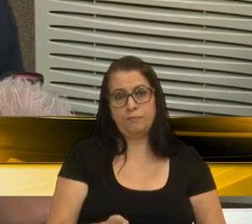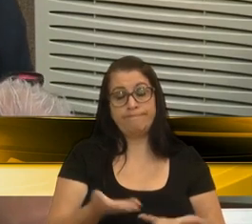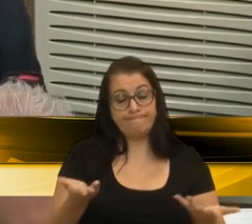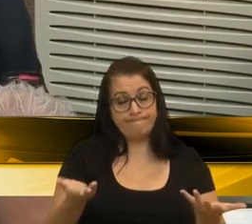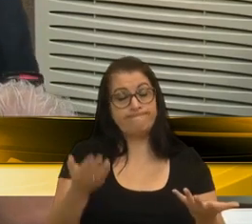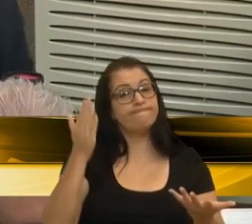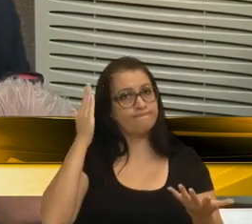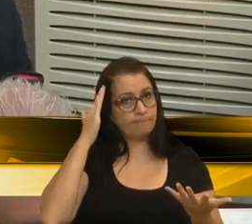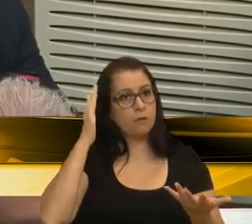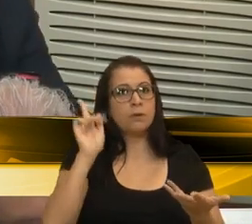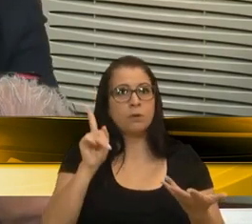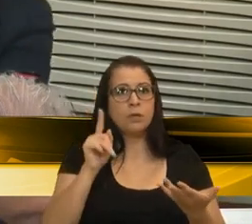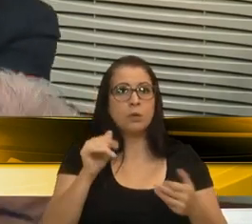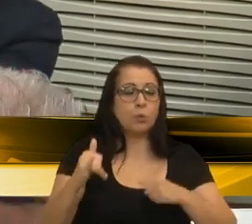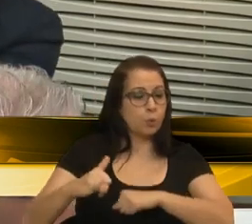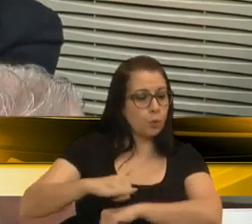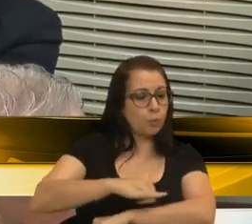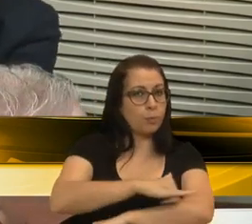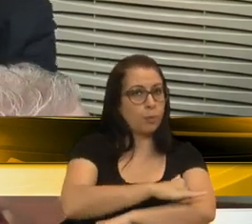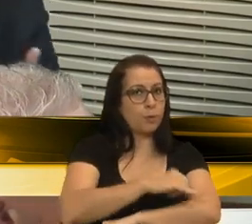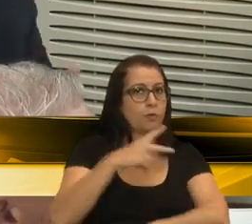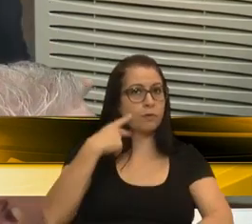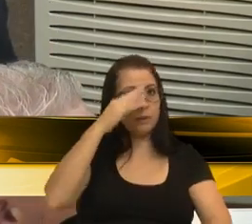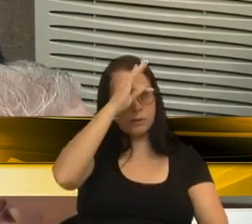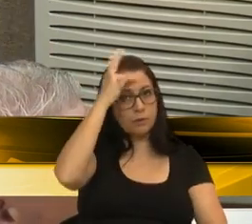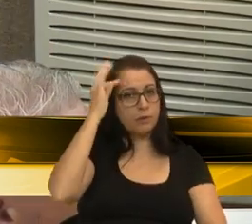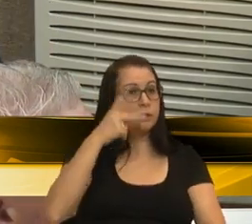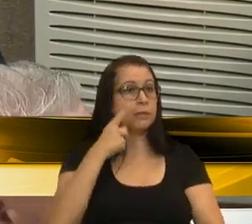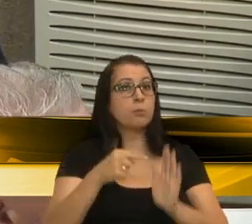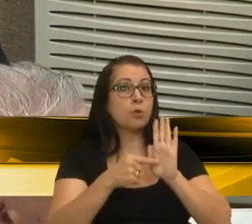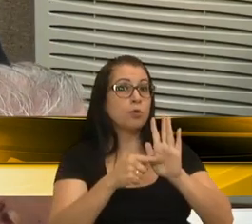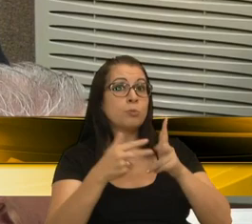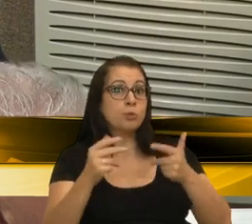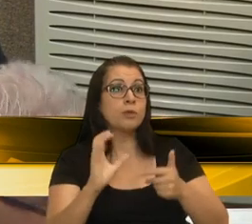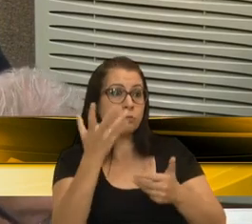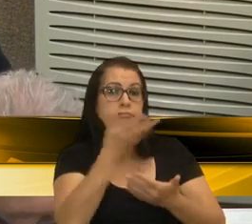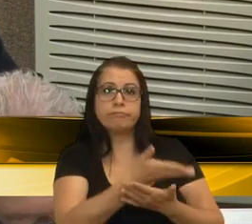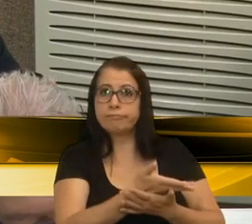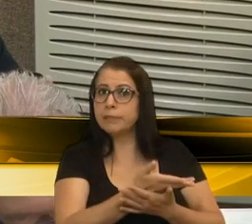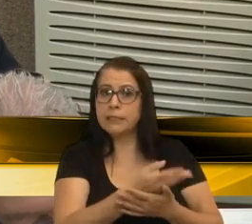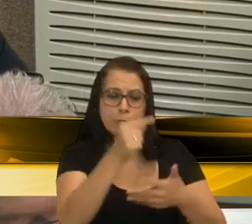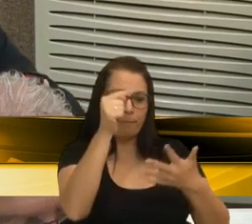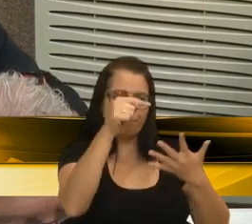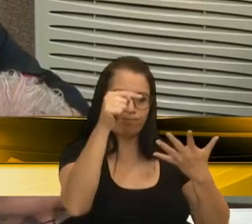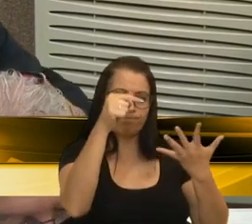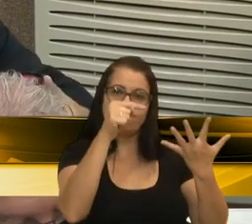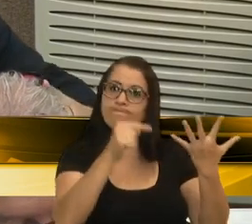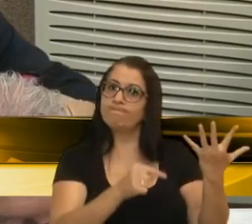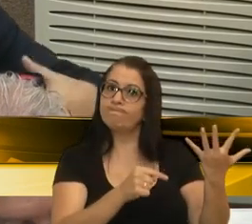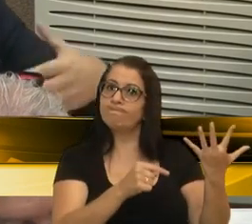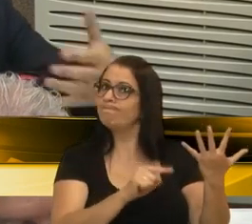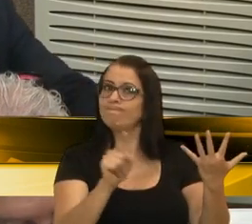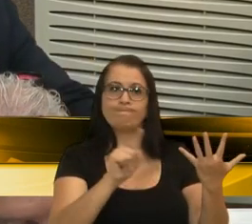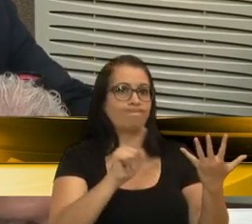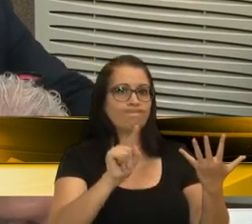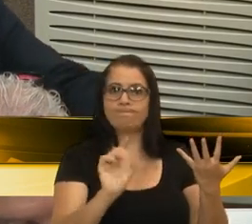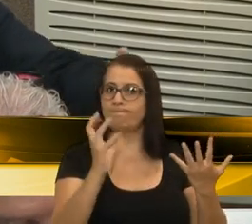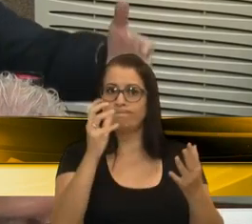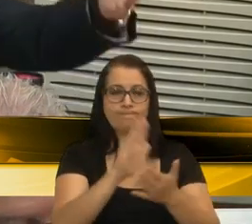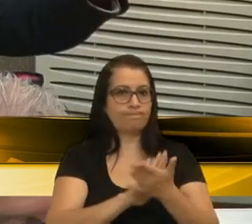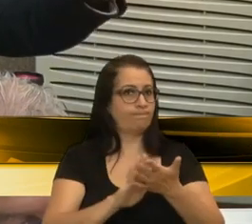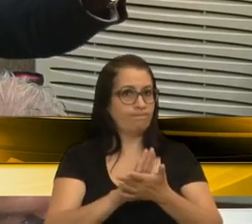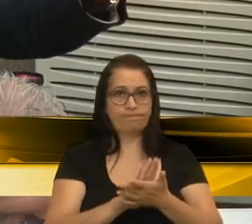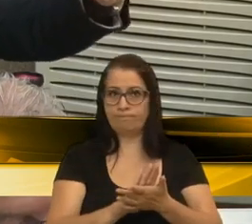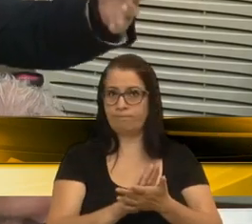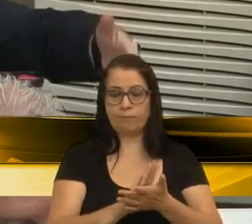Sabe? A questão do aeroporto, o vereador Toigo aqui acabou de trazer outro fato. Então são questões que não vai acontecer nada.